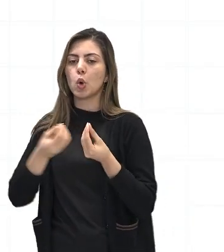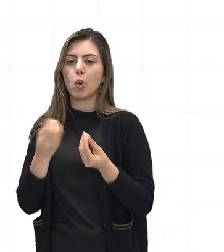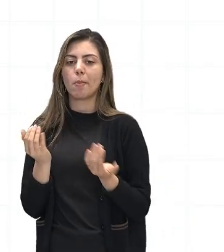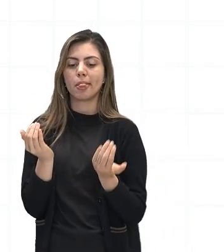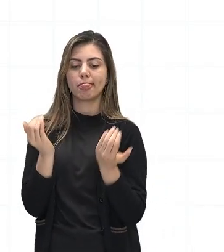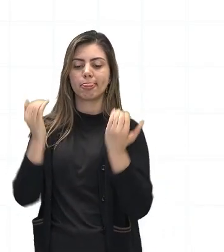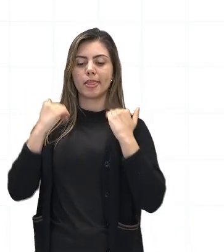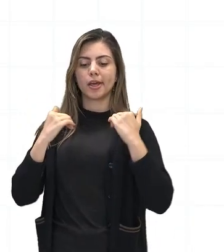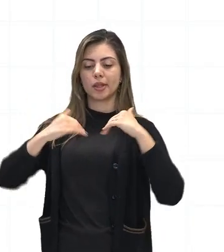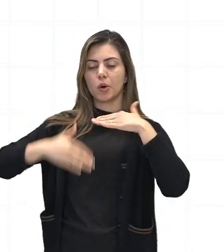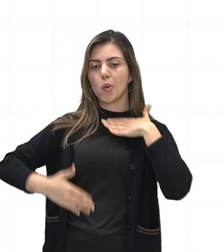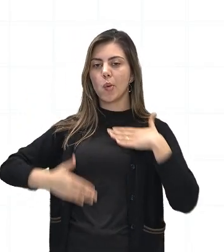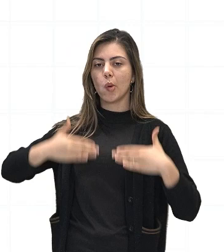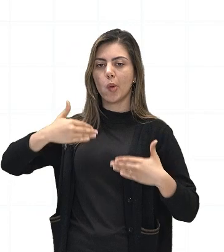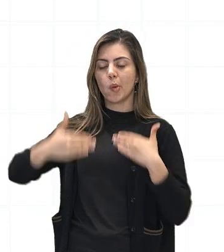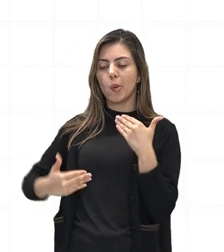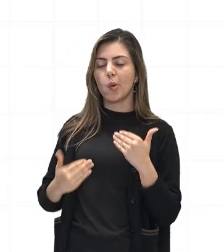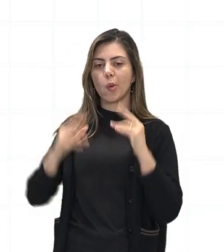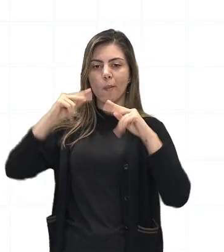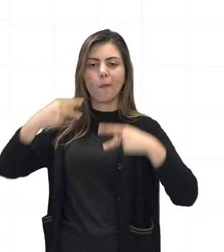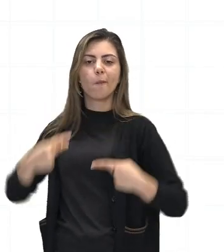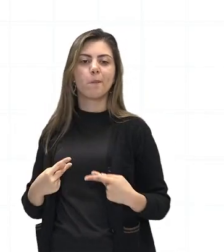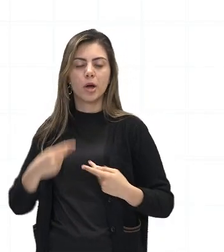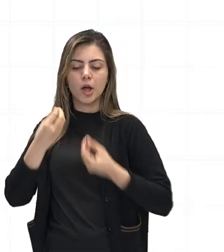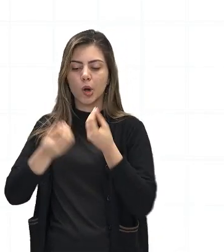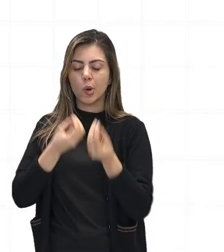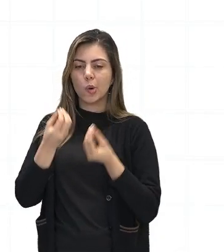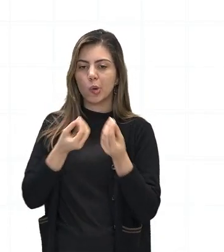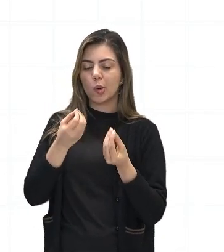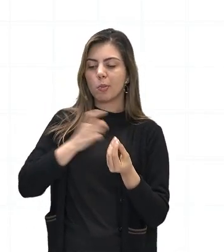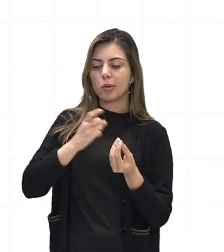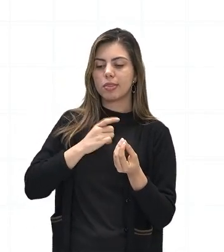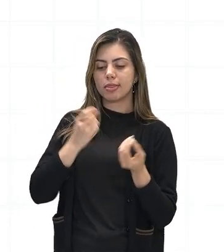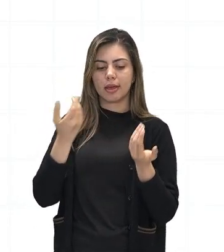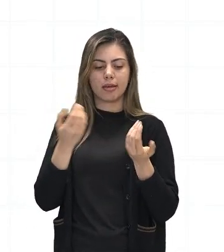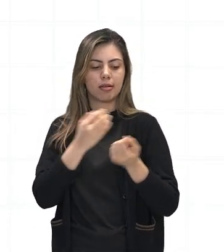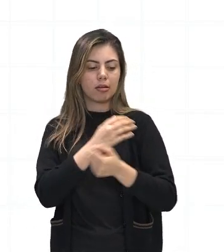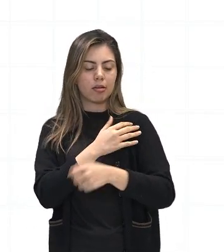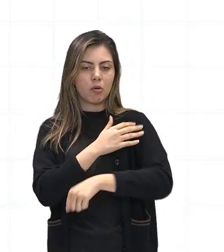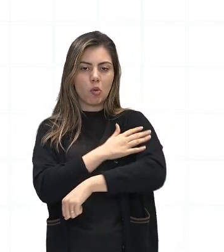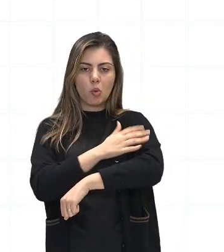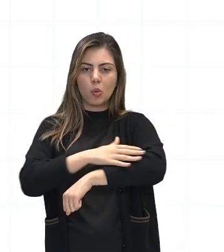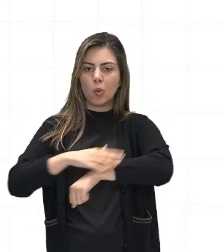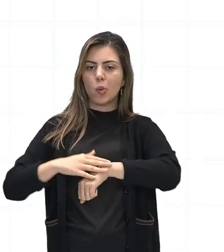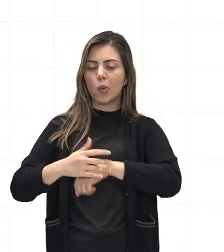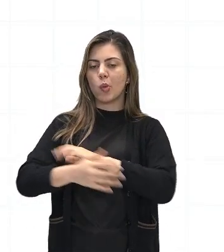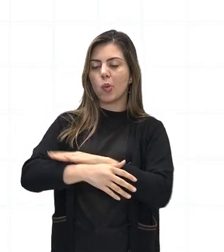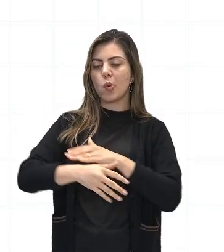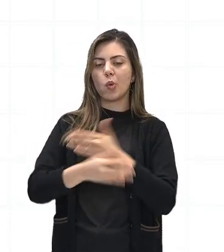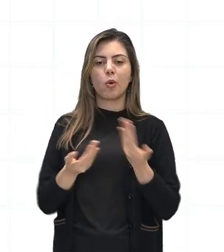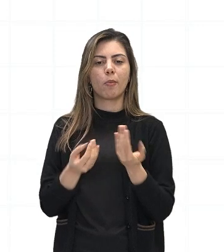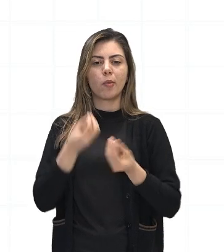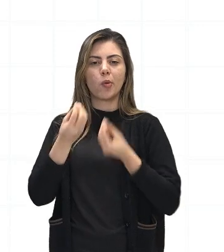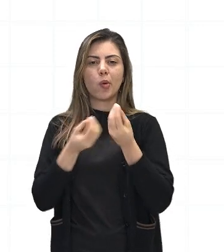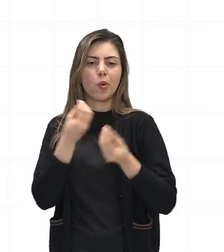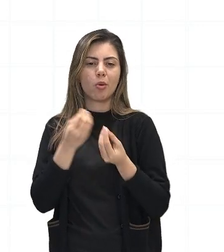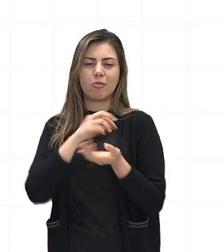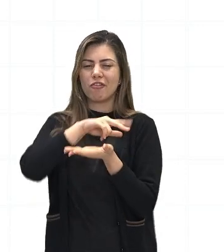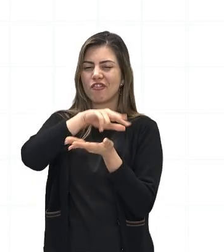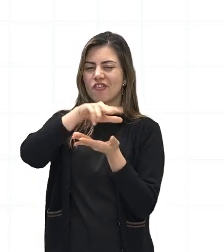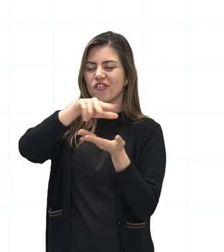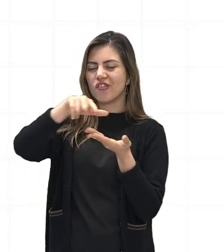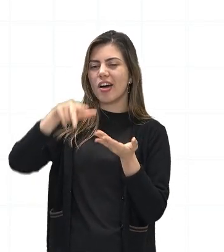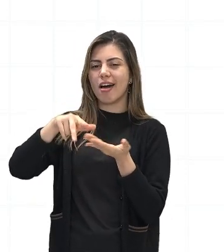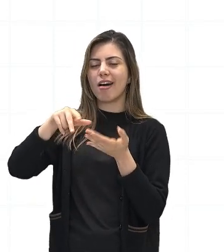forma do corpo humano, né, os sistemas musculares, o sistema esquelético, enfim, todas